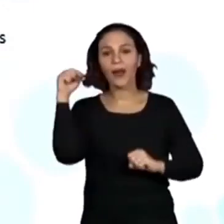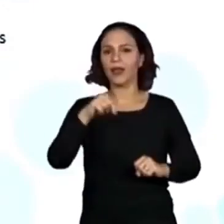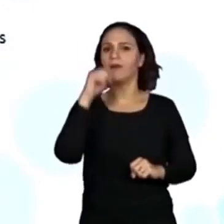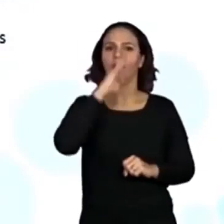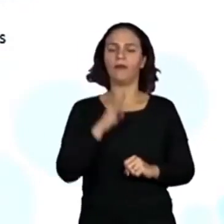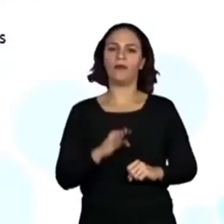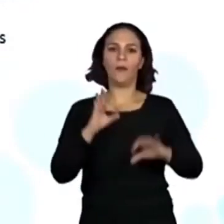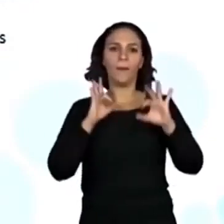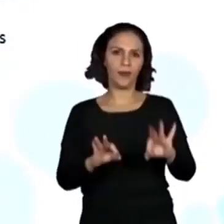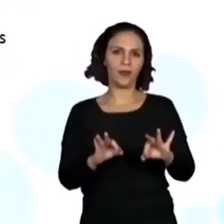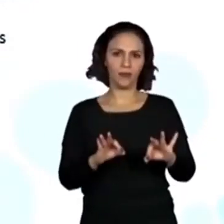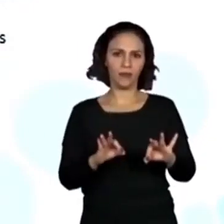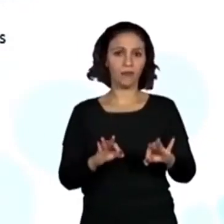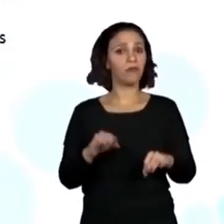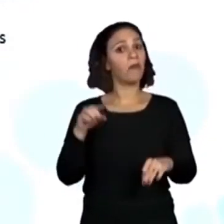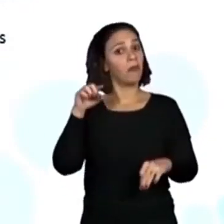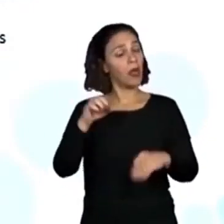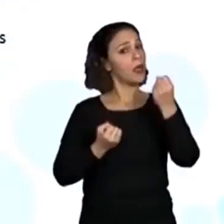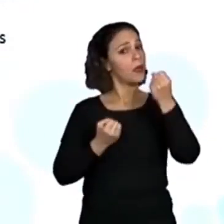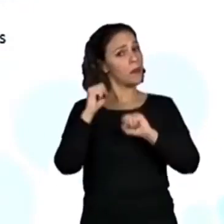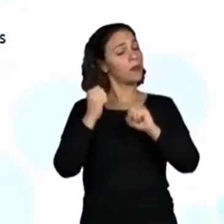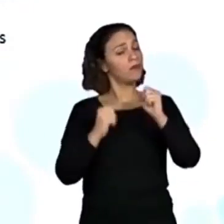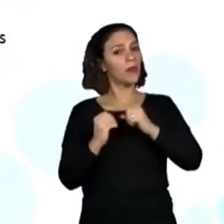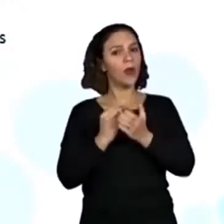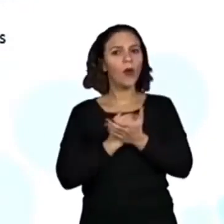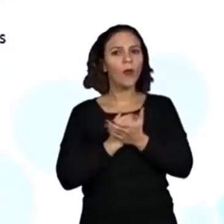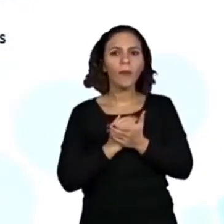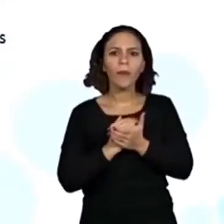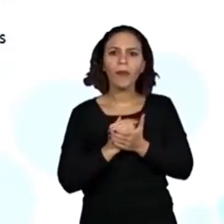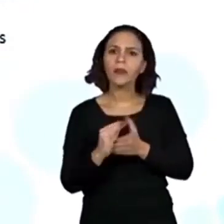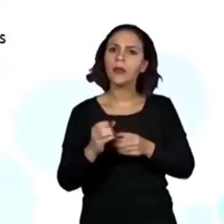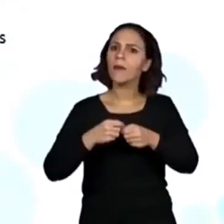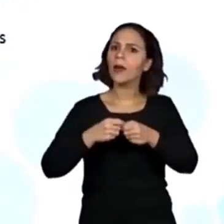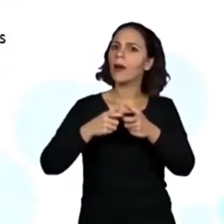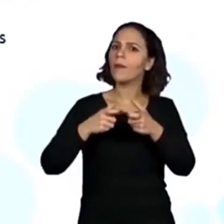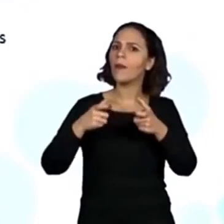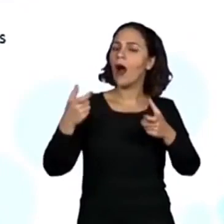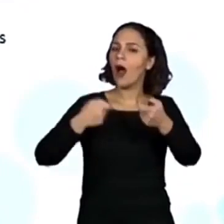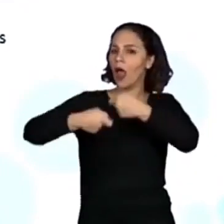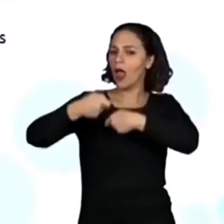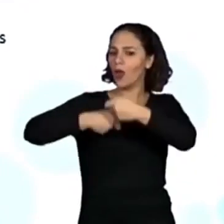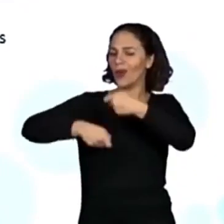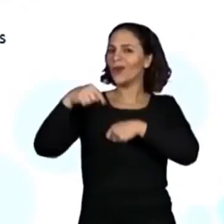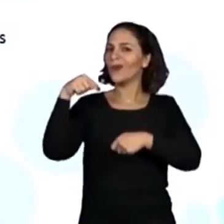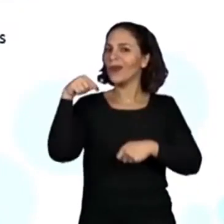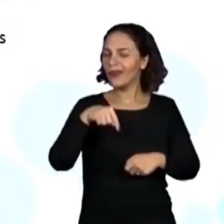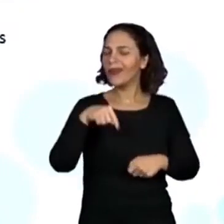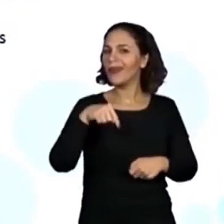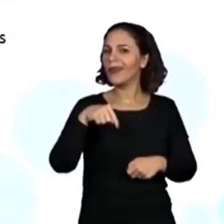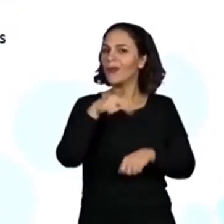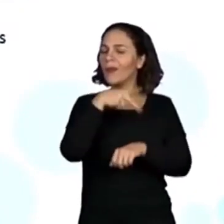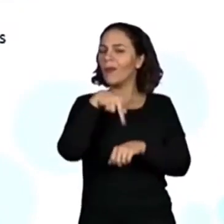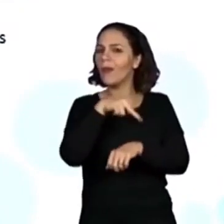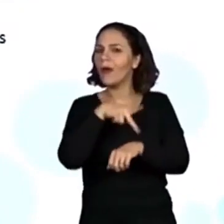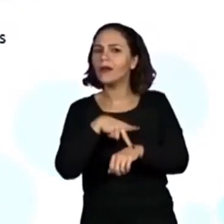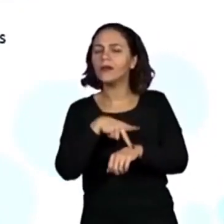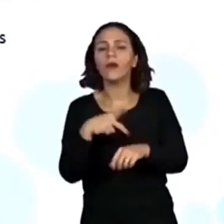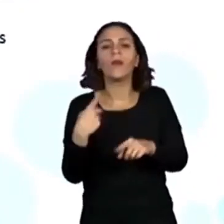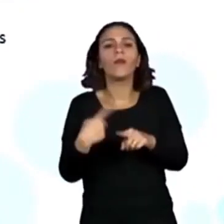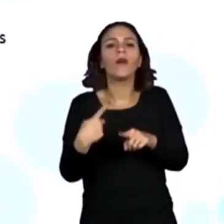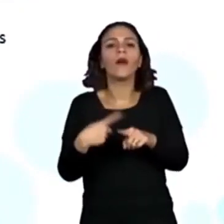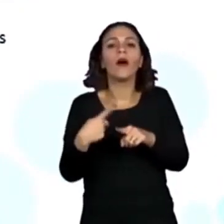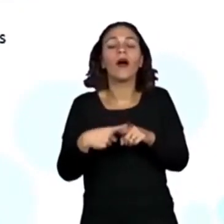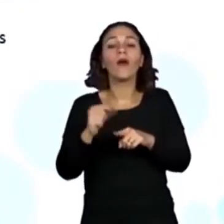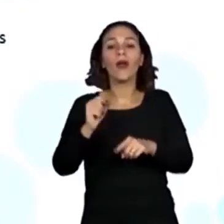Brasil. E essa atividade, ela passa a ter importância crescente na economia brasileira devido ao